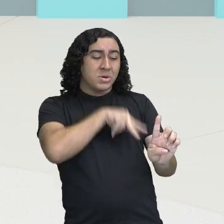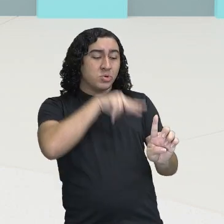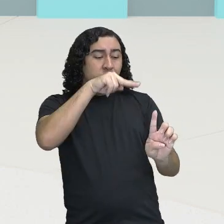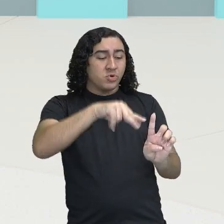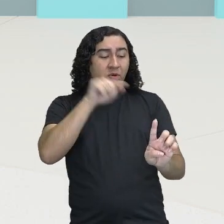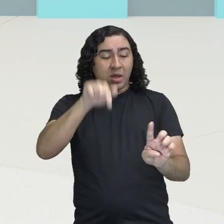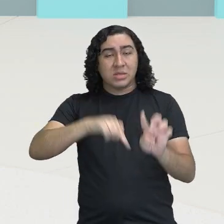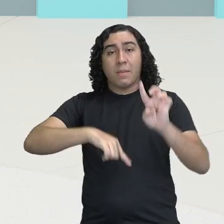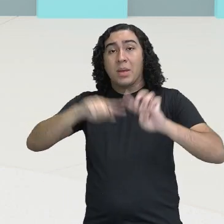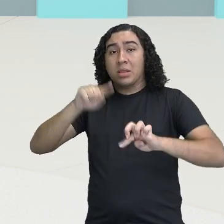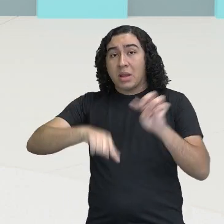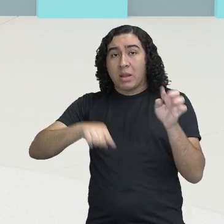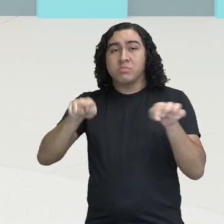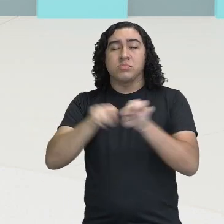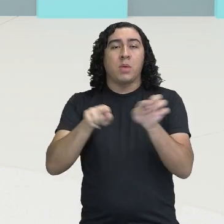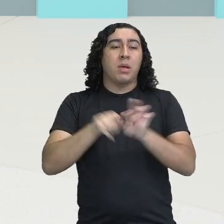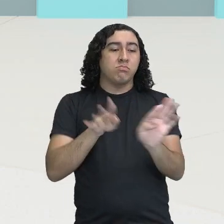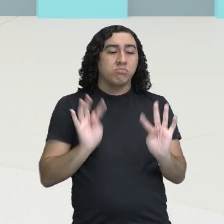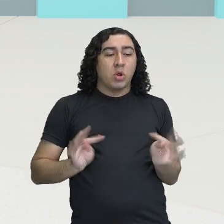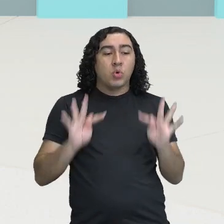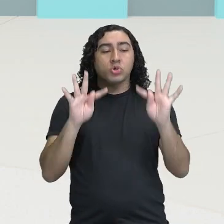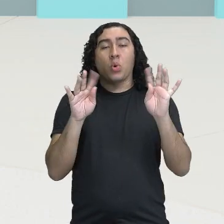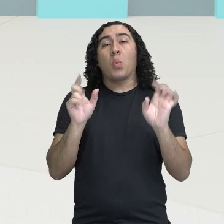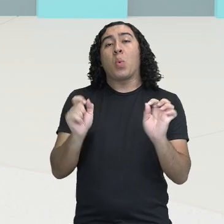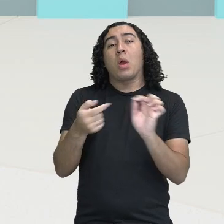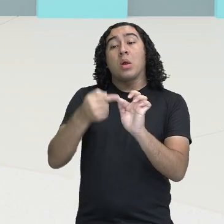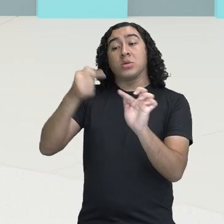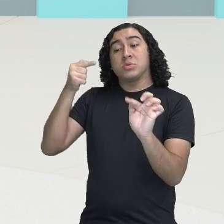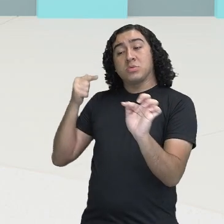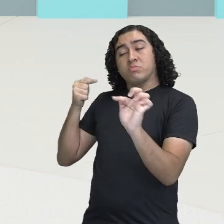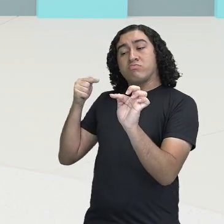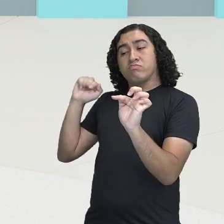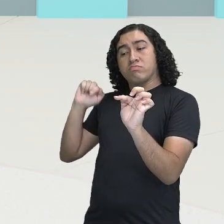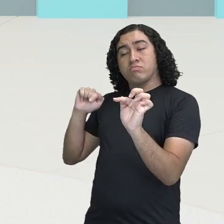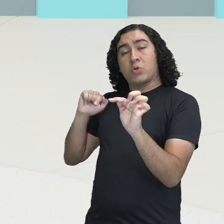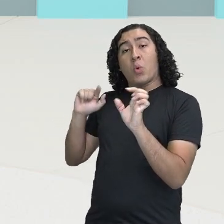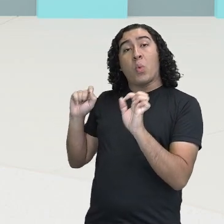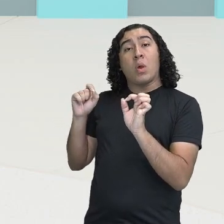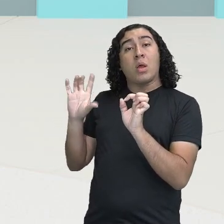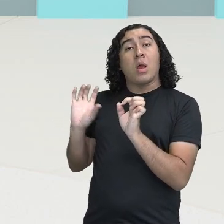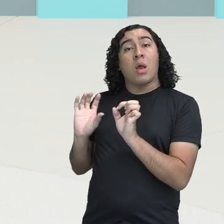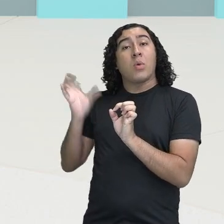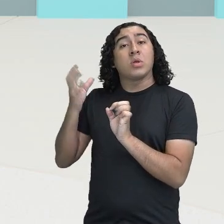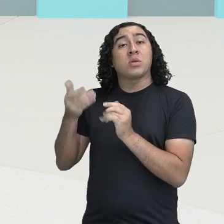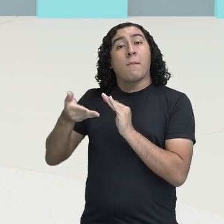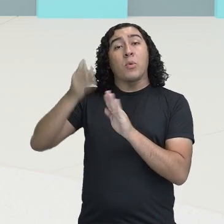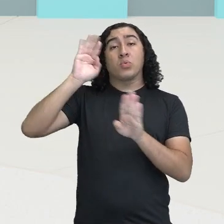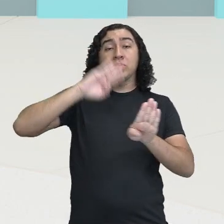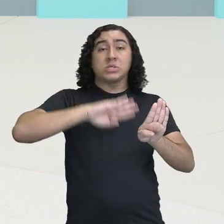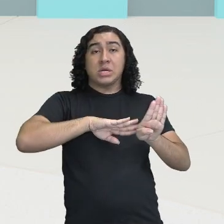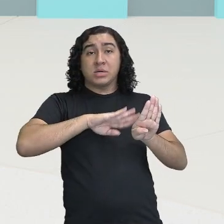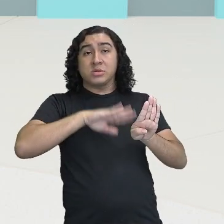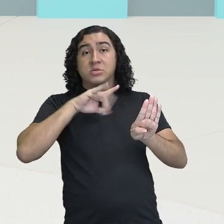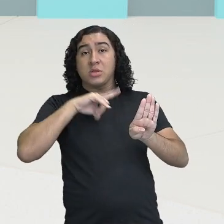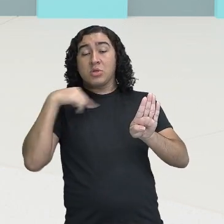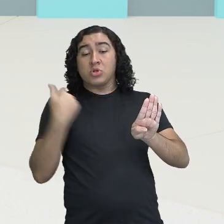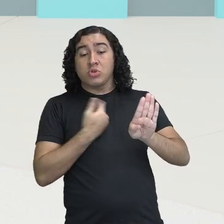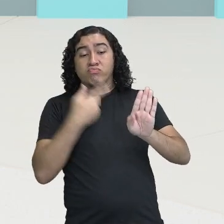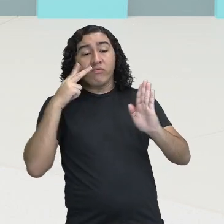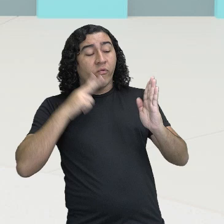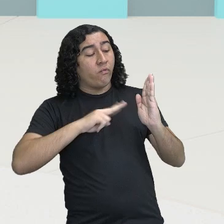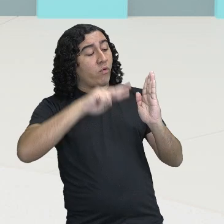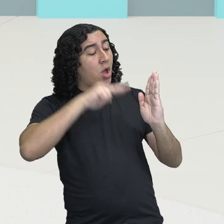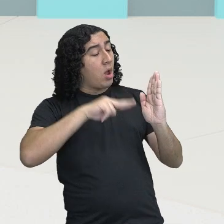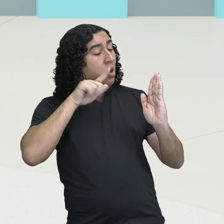da tecnologia, o que vem antes disso? O que está por trás daquilo que nós vemos